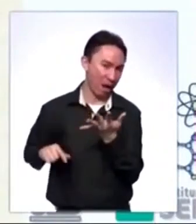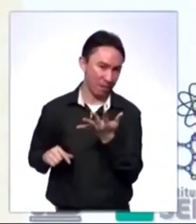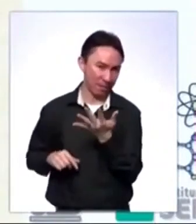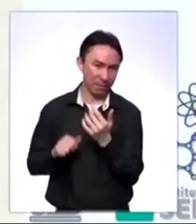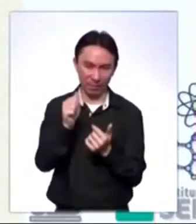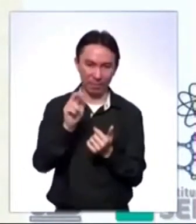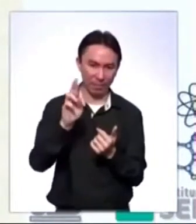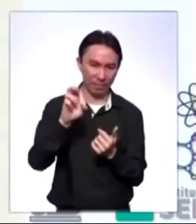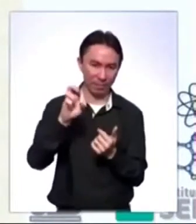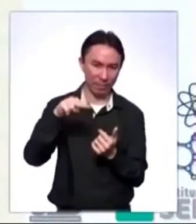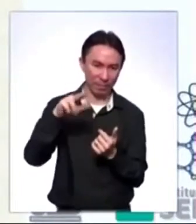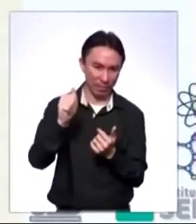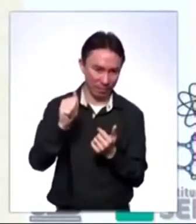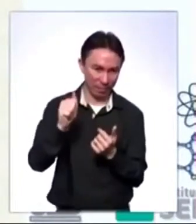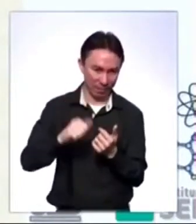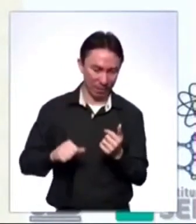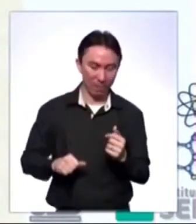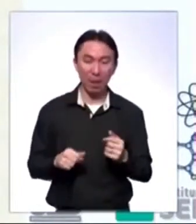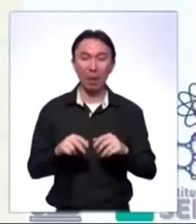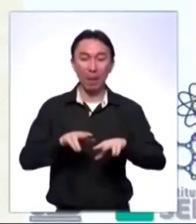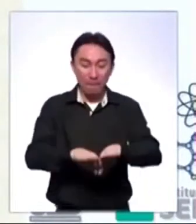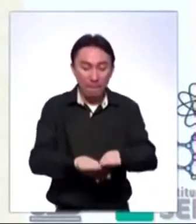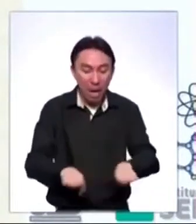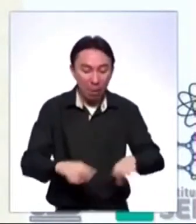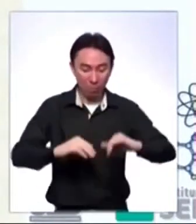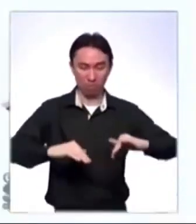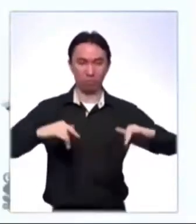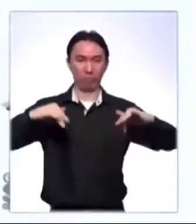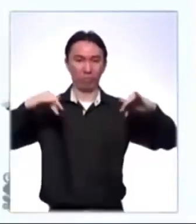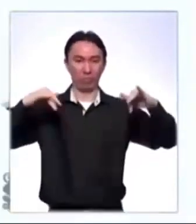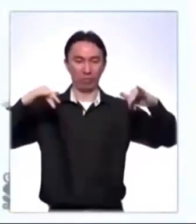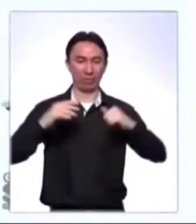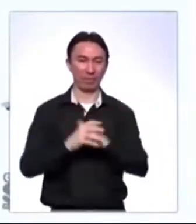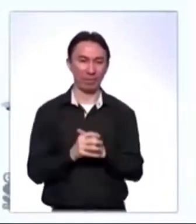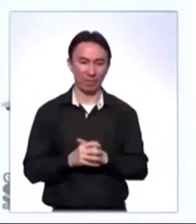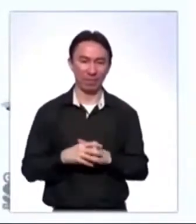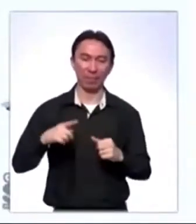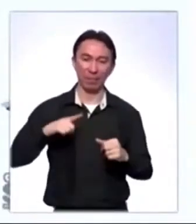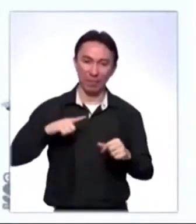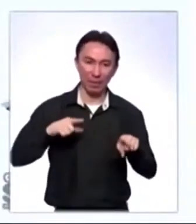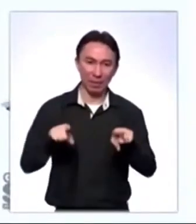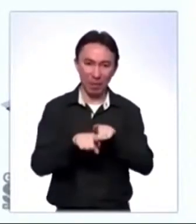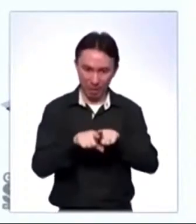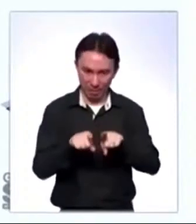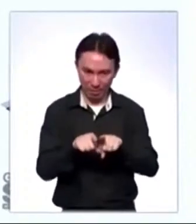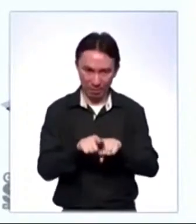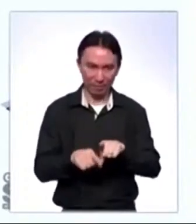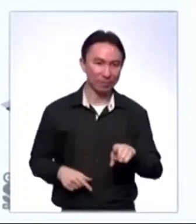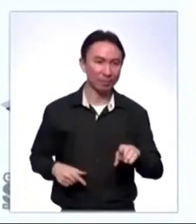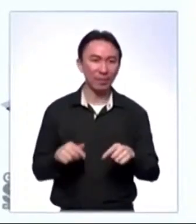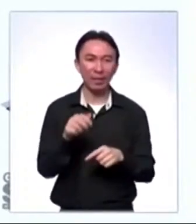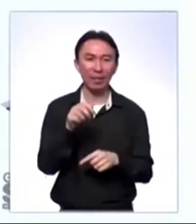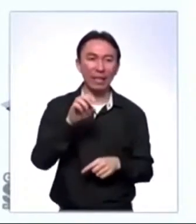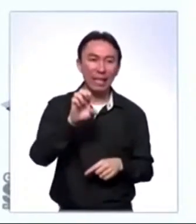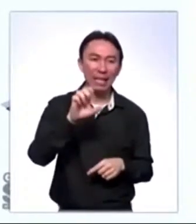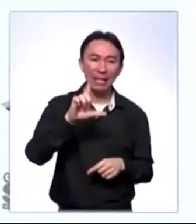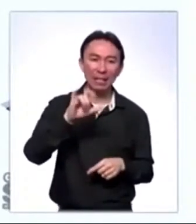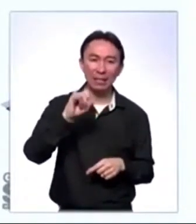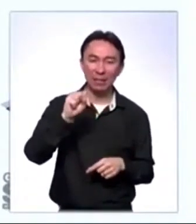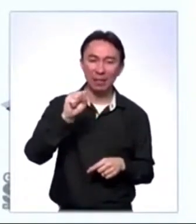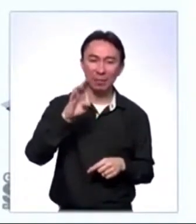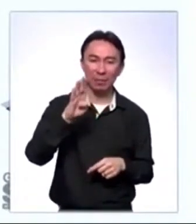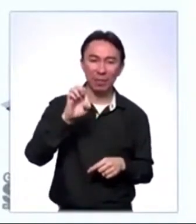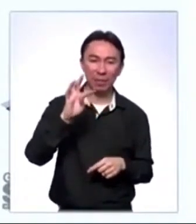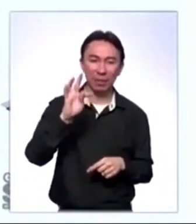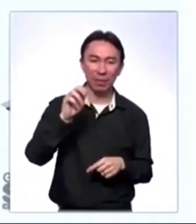de arena, o palco fica abaixo da plateia. Eu tenho o teatro, o palco elisabetano. O que é um palco